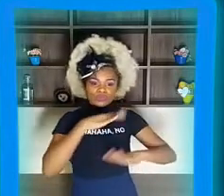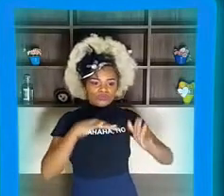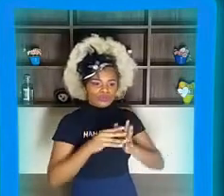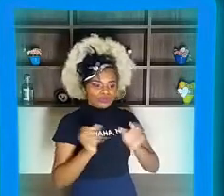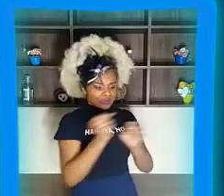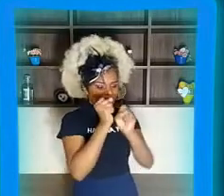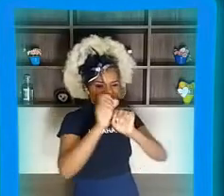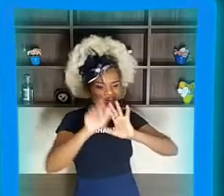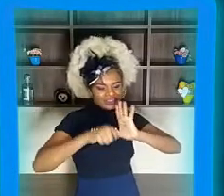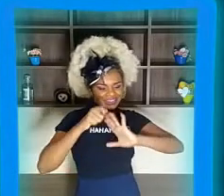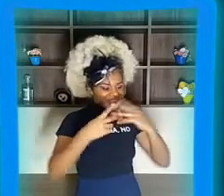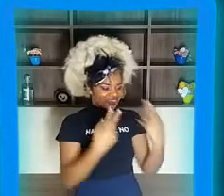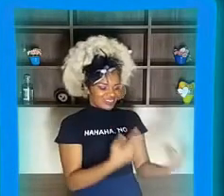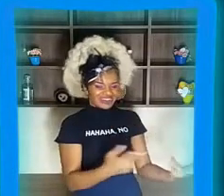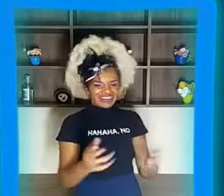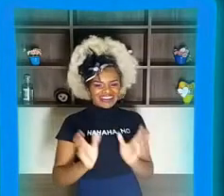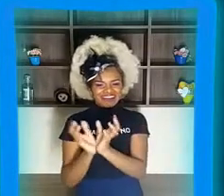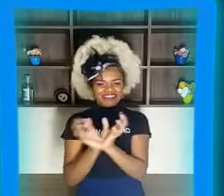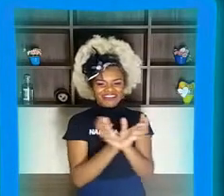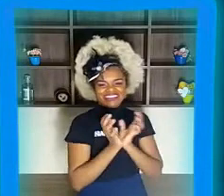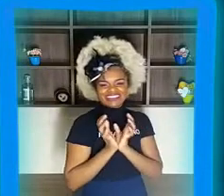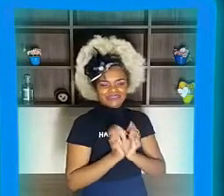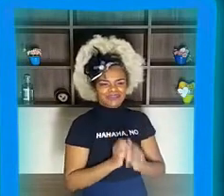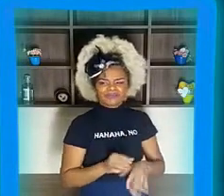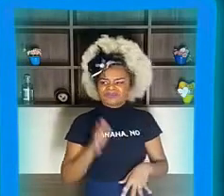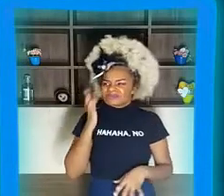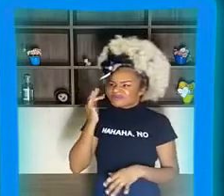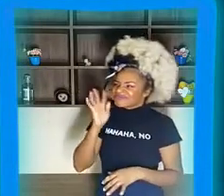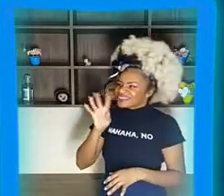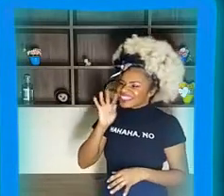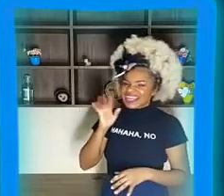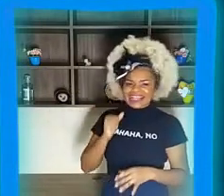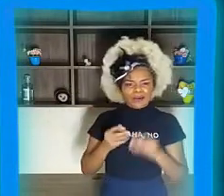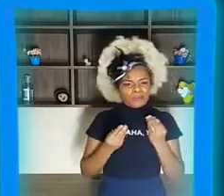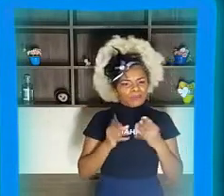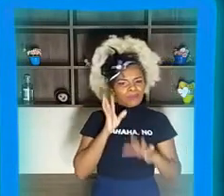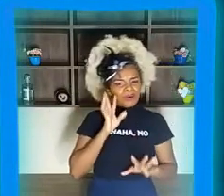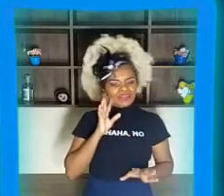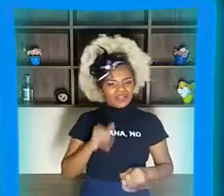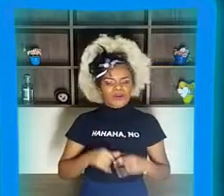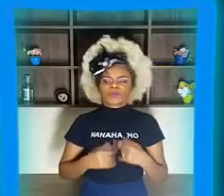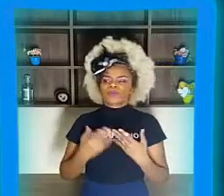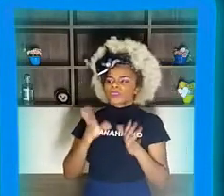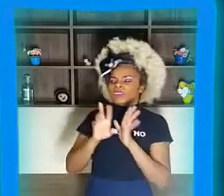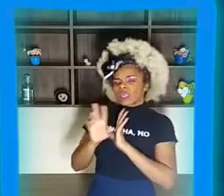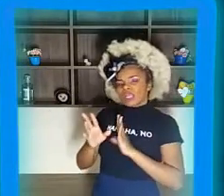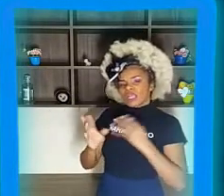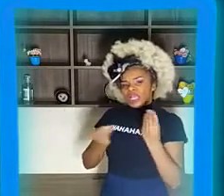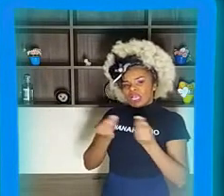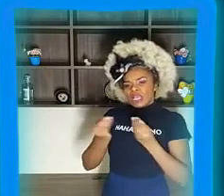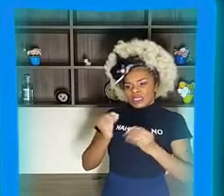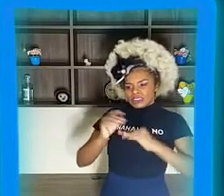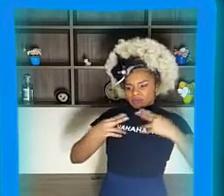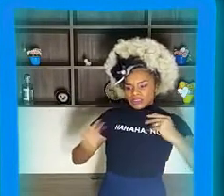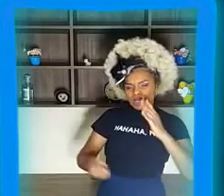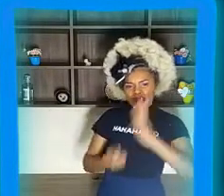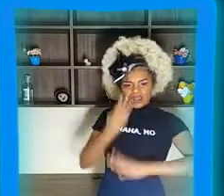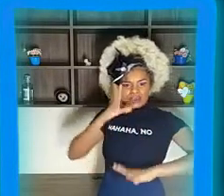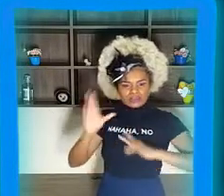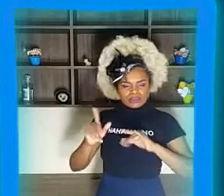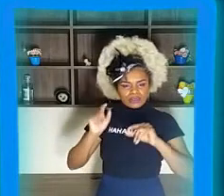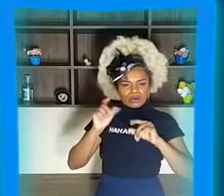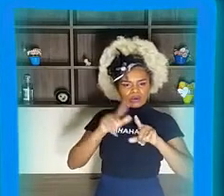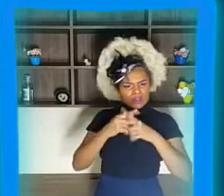constrói o vídeo aí coletivo. Que maneiro, gente. É muito legal. E essa iniciativa da criação da oficina